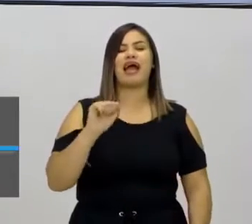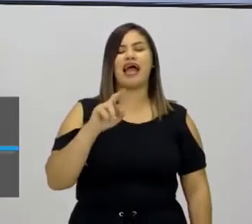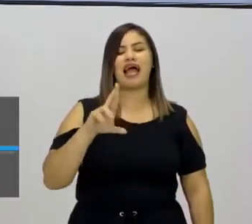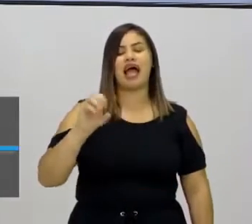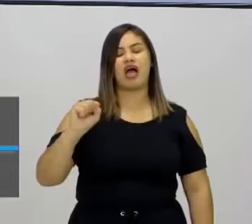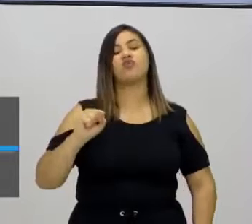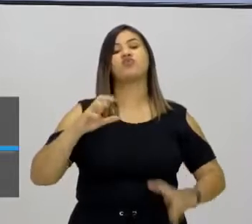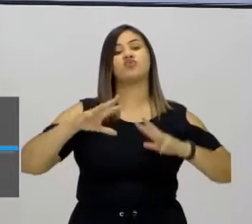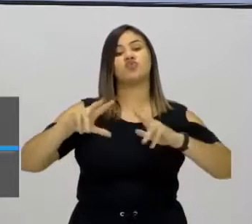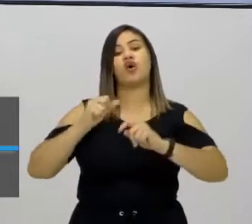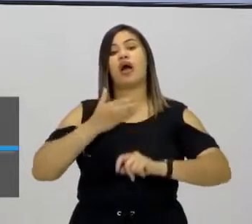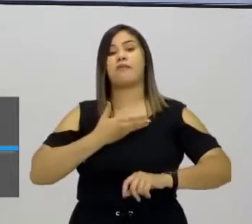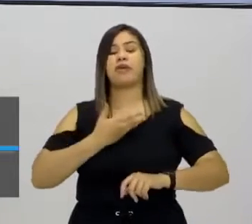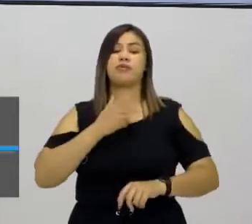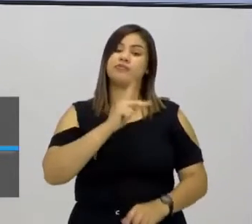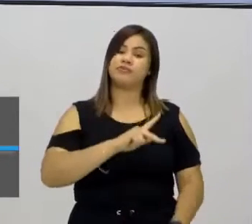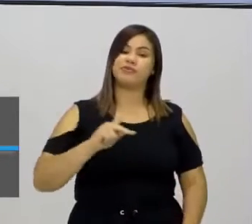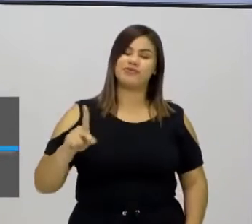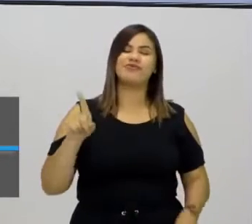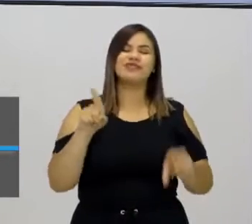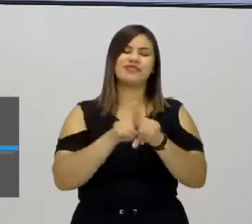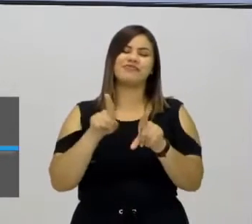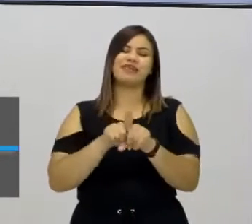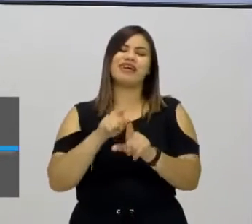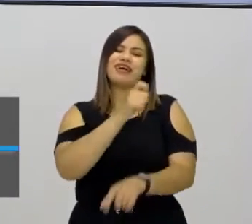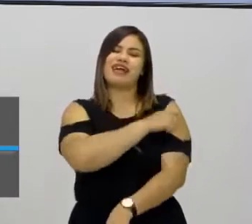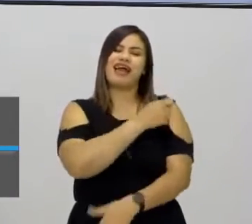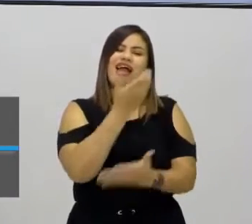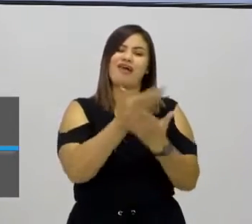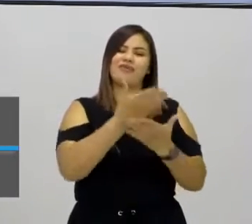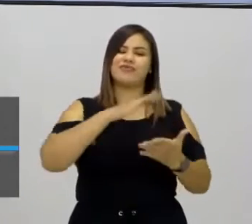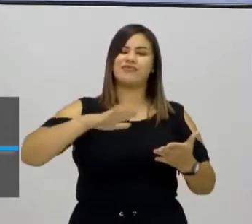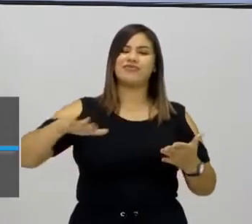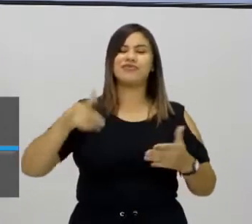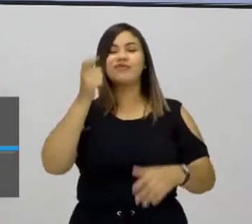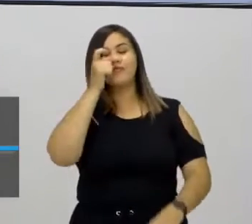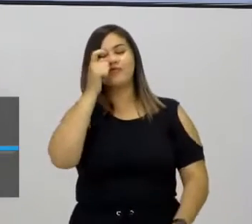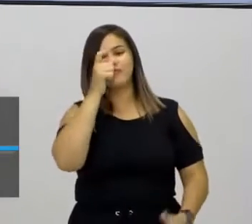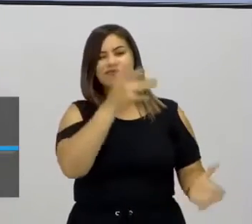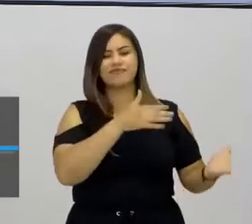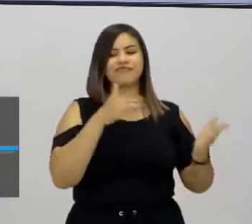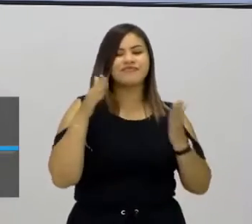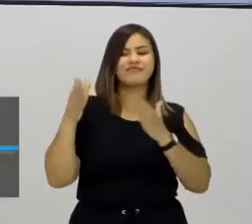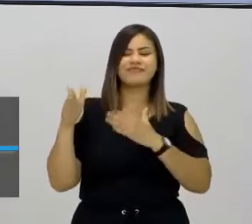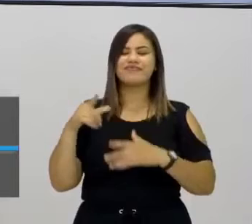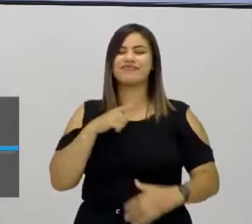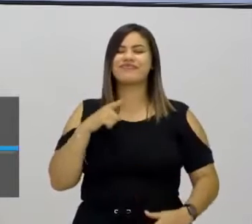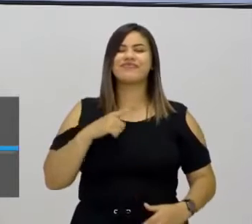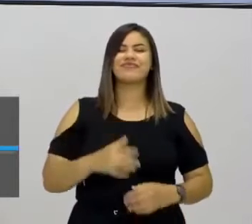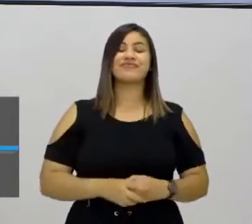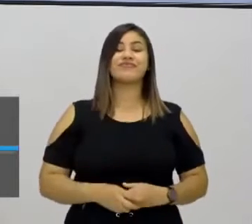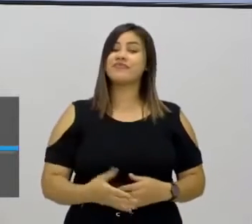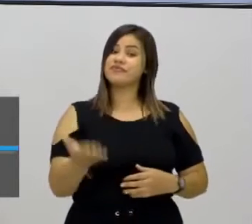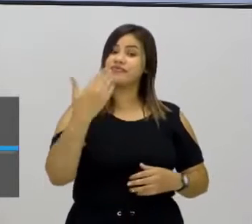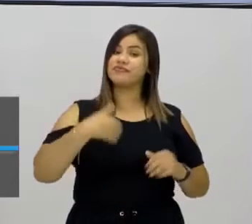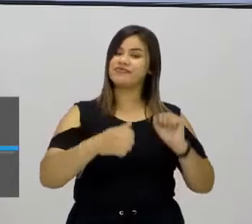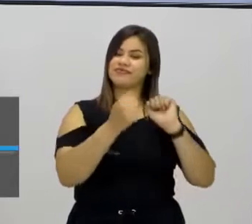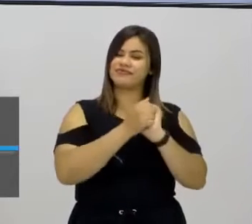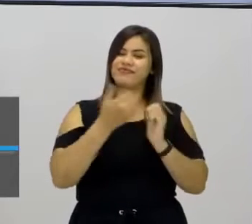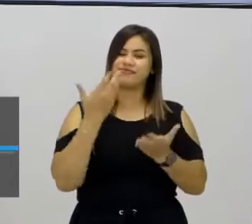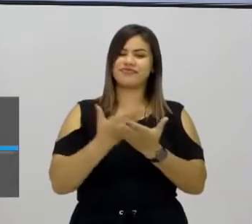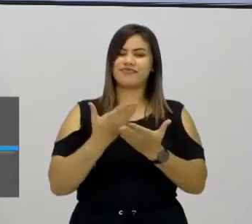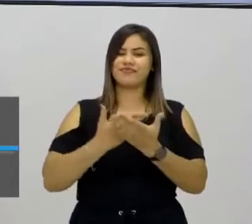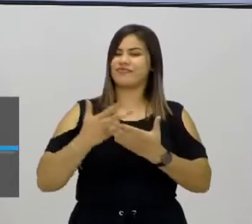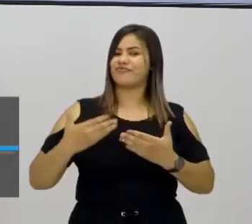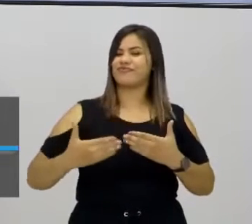nossos amigos professores e os queridos alunos aí que estão sempre nos assistindo, tá certo? Bom, vamos lá para a aula, João? Vamos